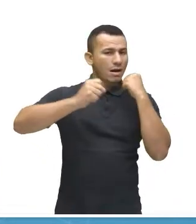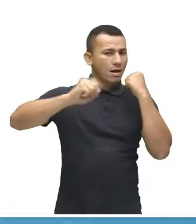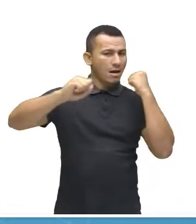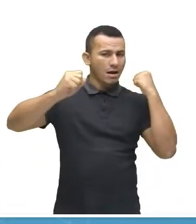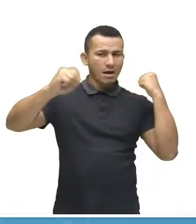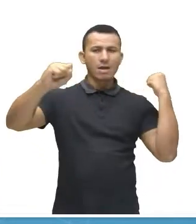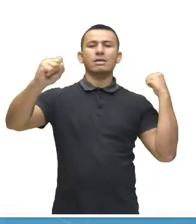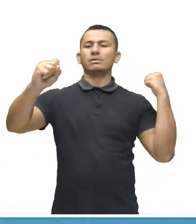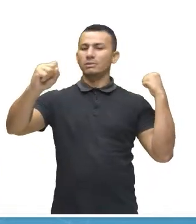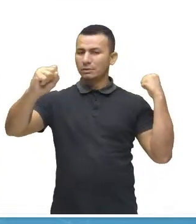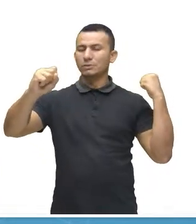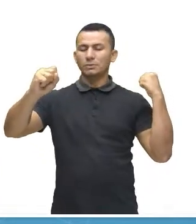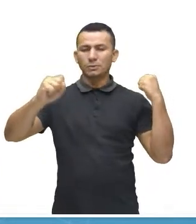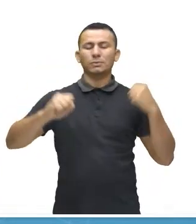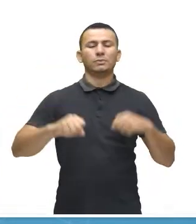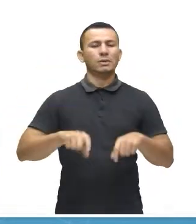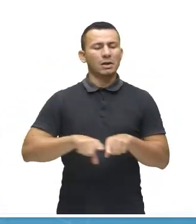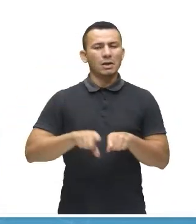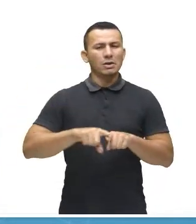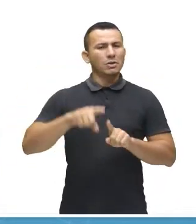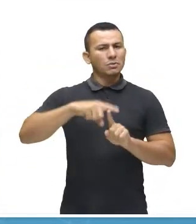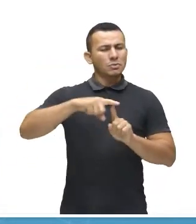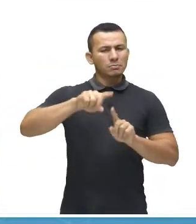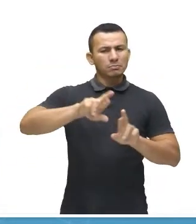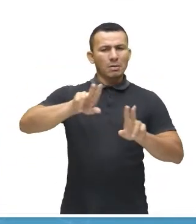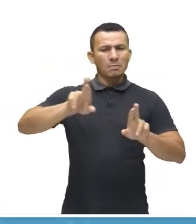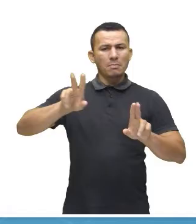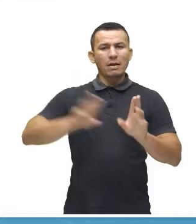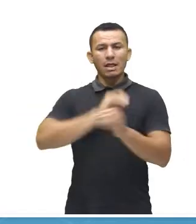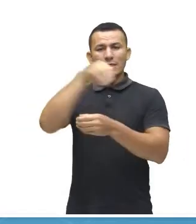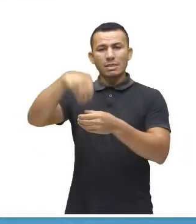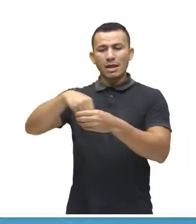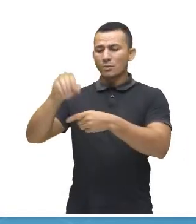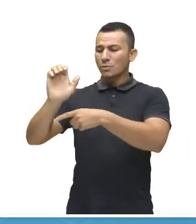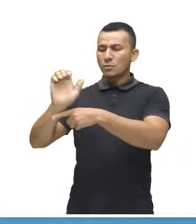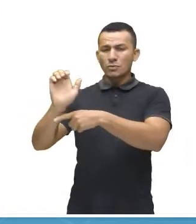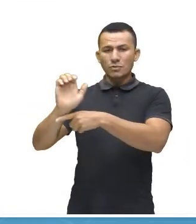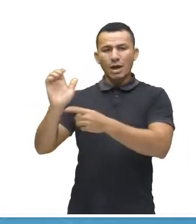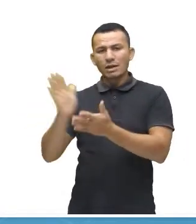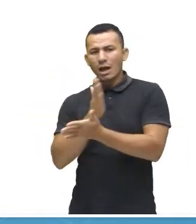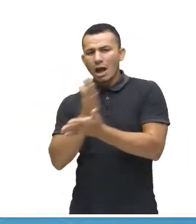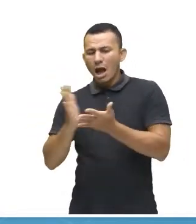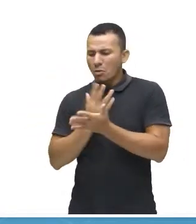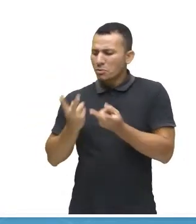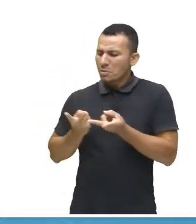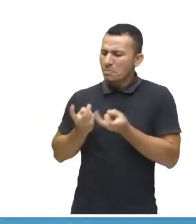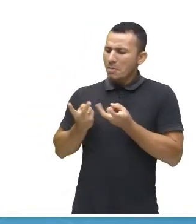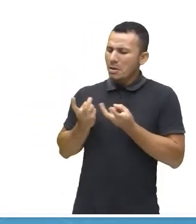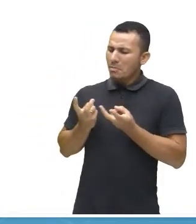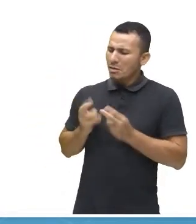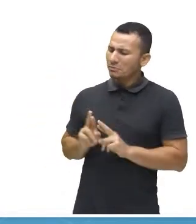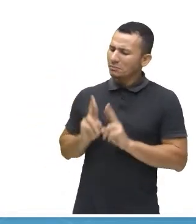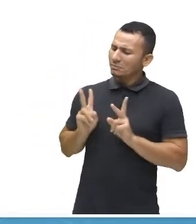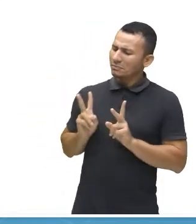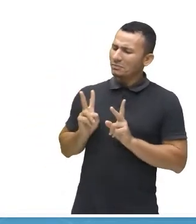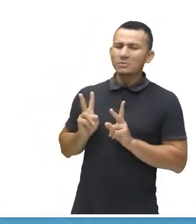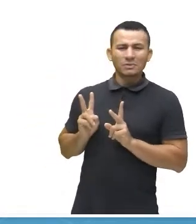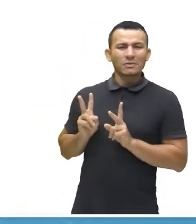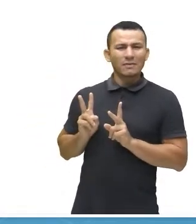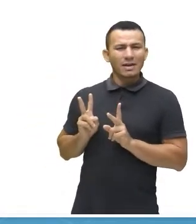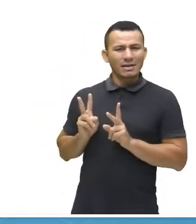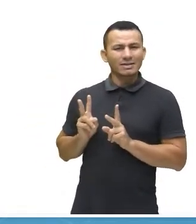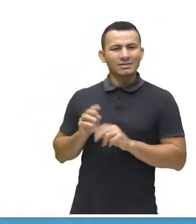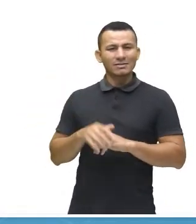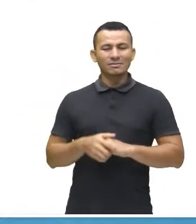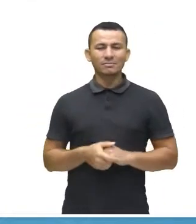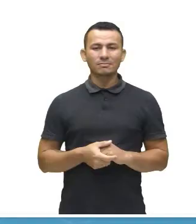tem muitos contrastes, né? Dentro do mesmo estado, às vezes a gente encontra diferenças assim